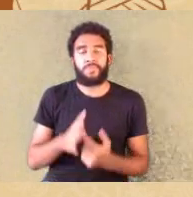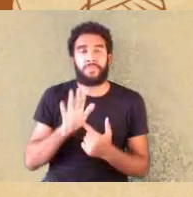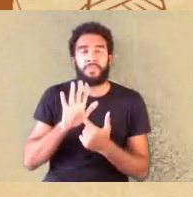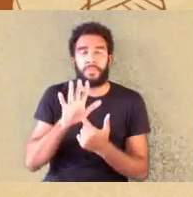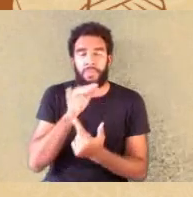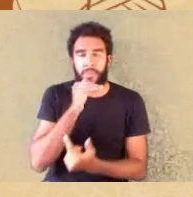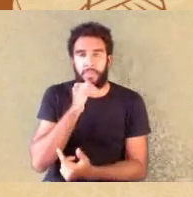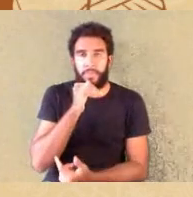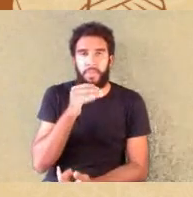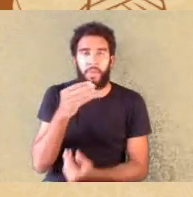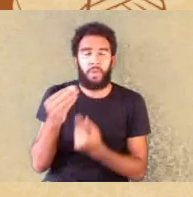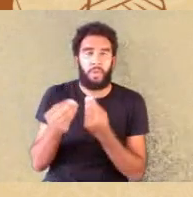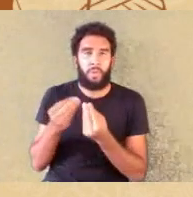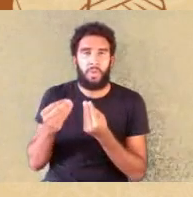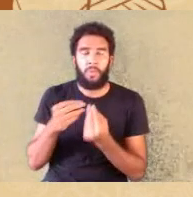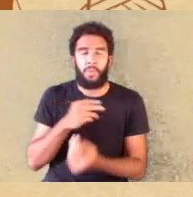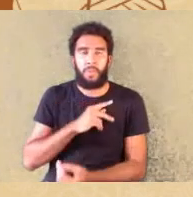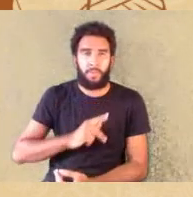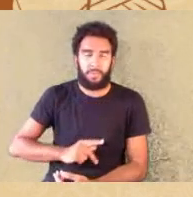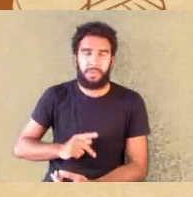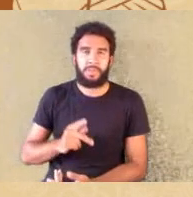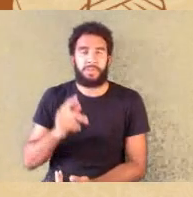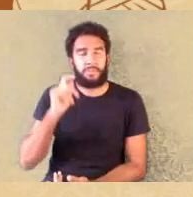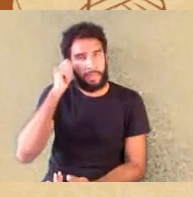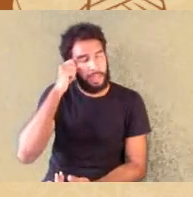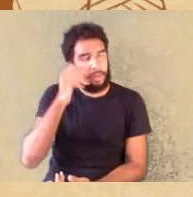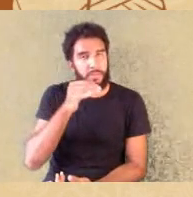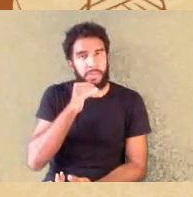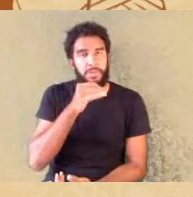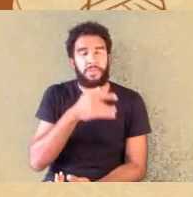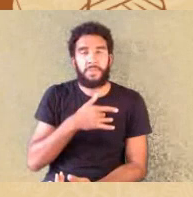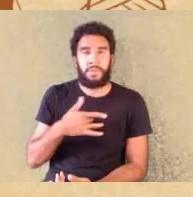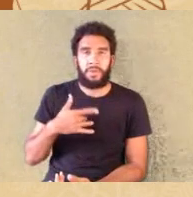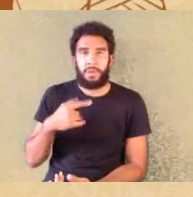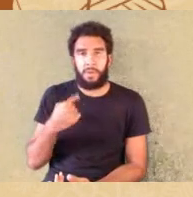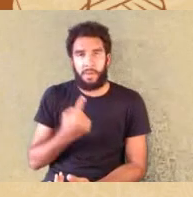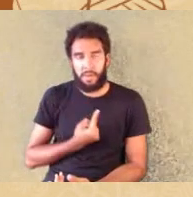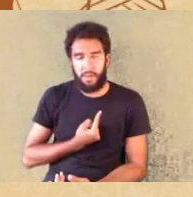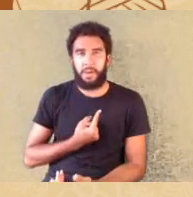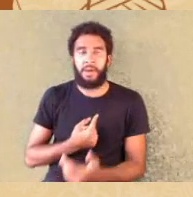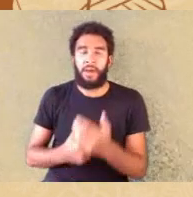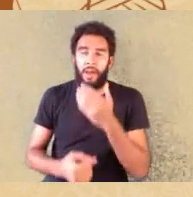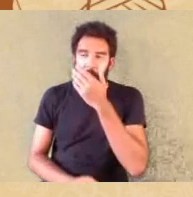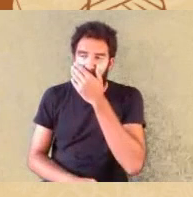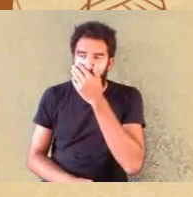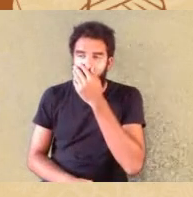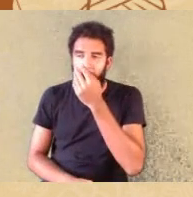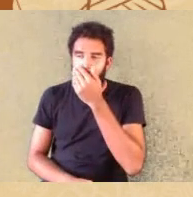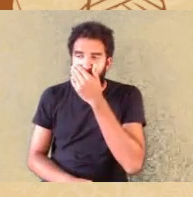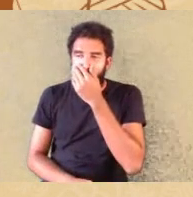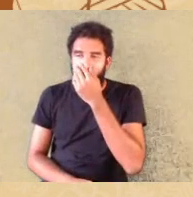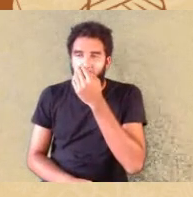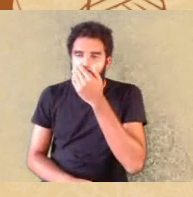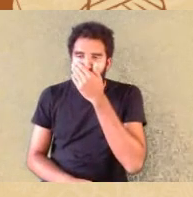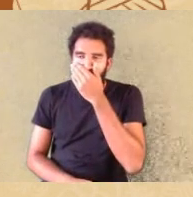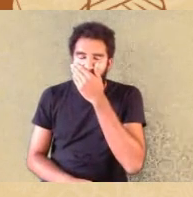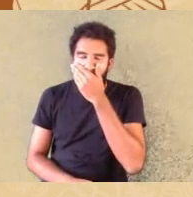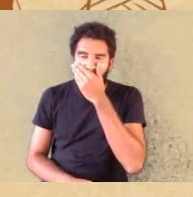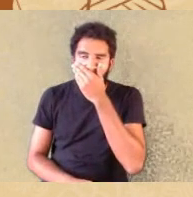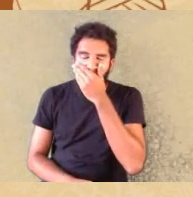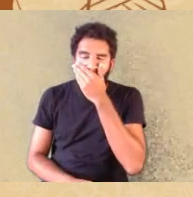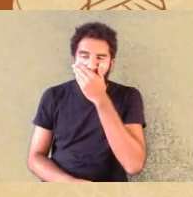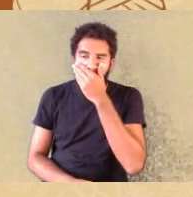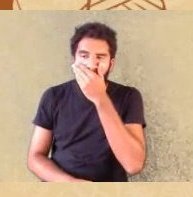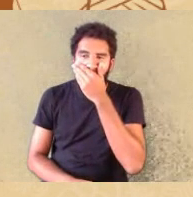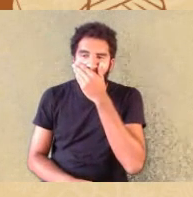efeitos do racismo na nossa saúde, inclusive aí a saúde mental. E eu quero destacar uma coisa que